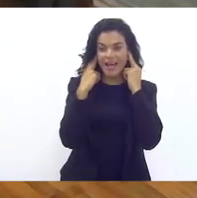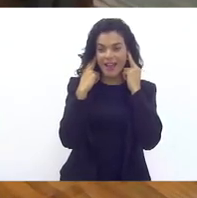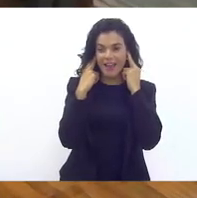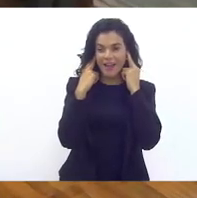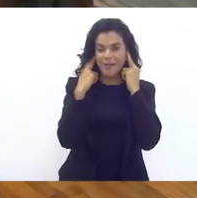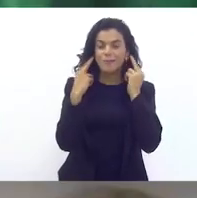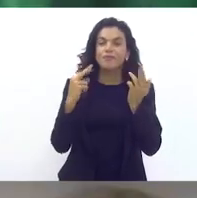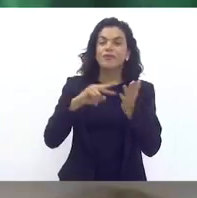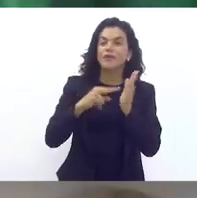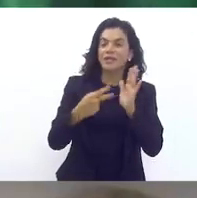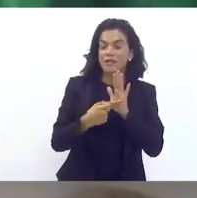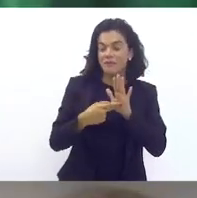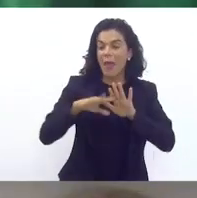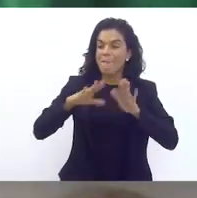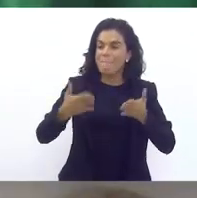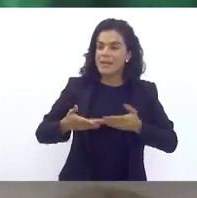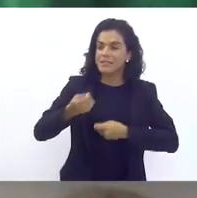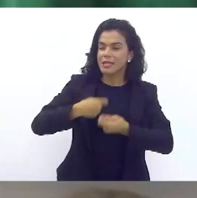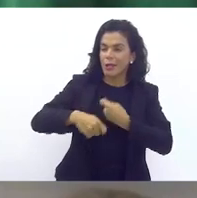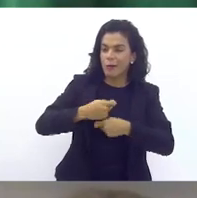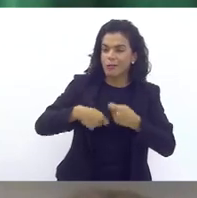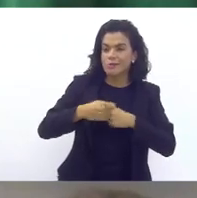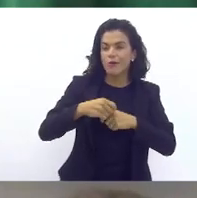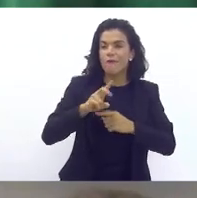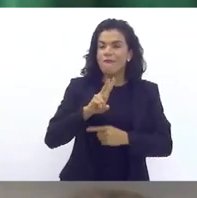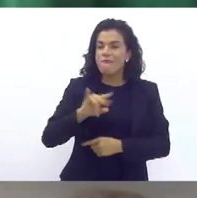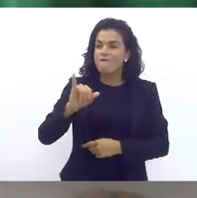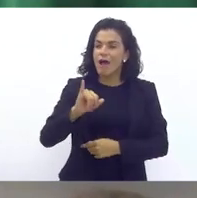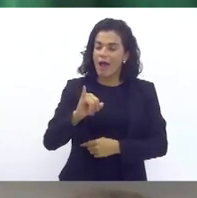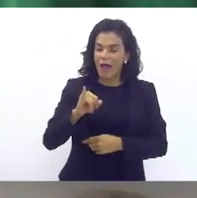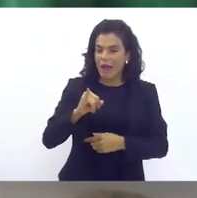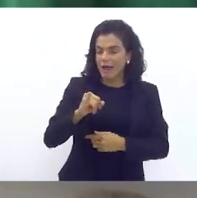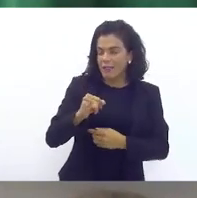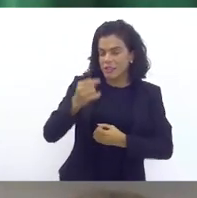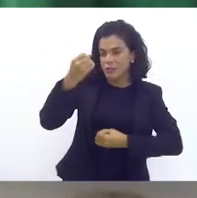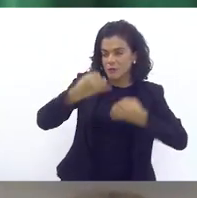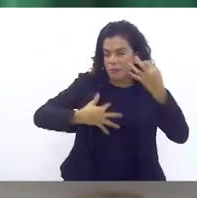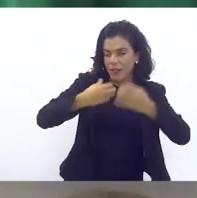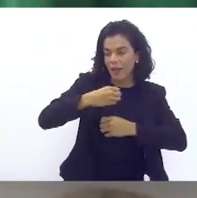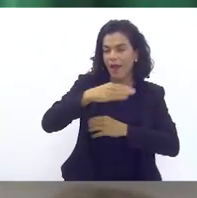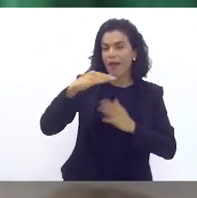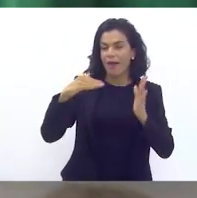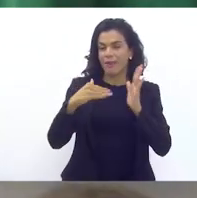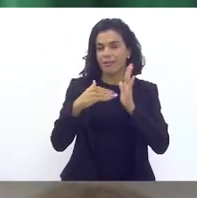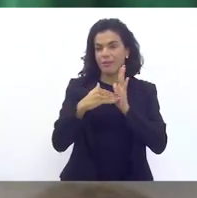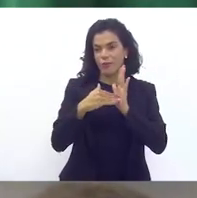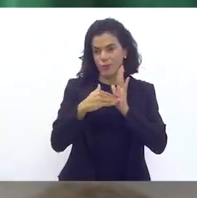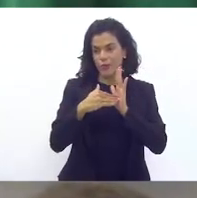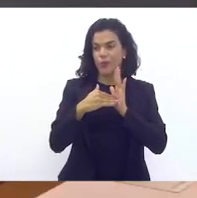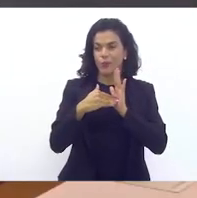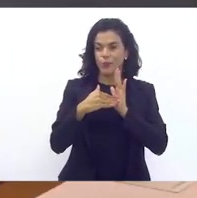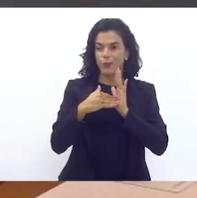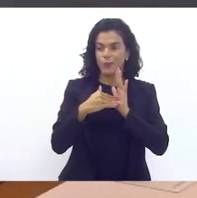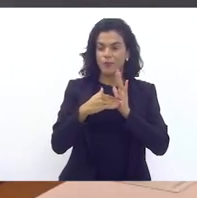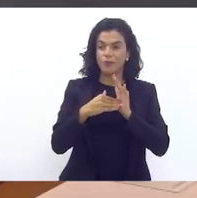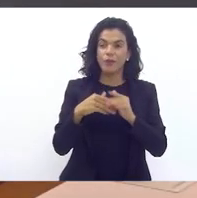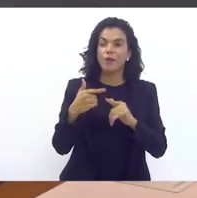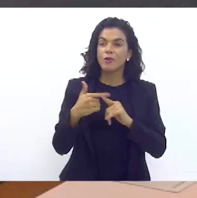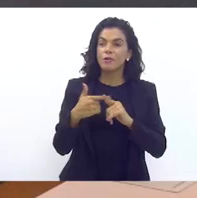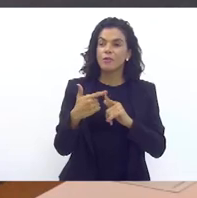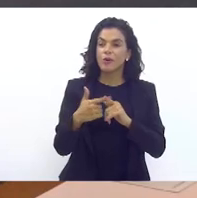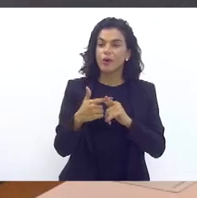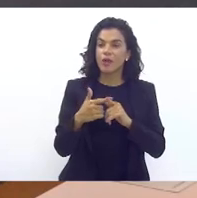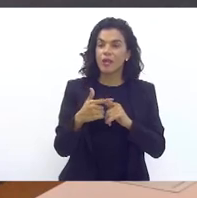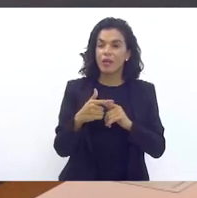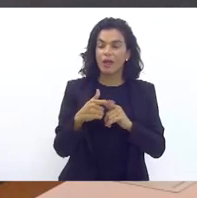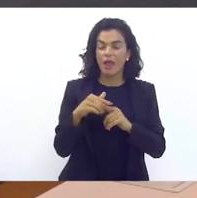Quer dizer, a mesa certamente vai nos possibilitar entender com mais propriedade. Desculpe atropelar, é como se a gente estivesse